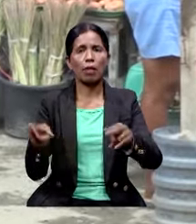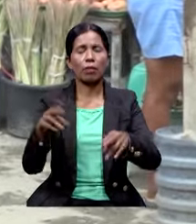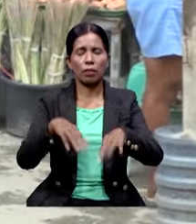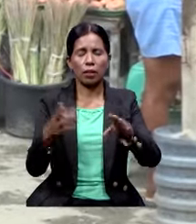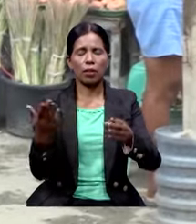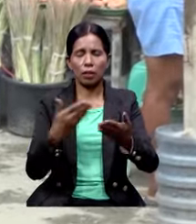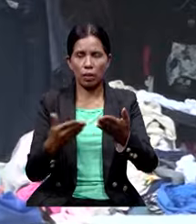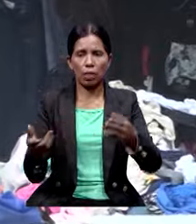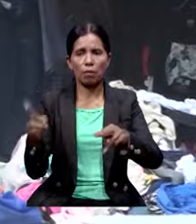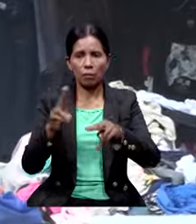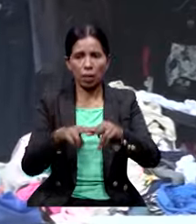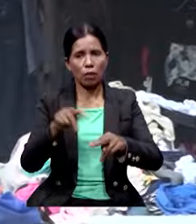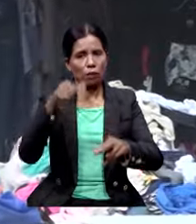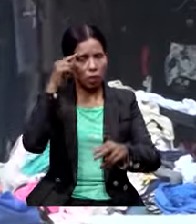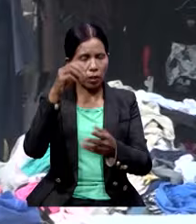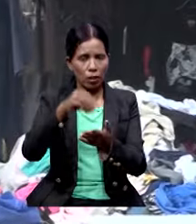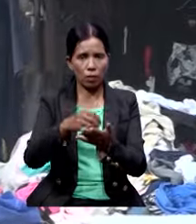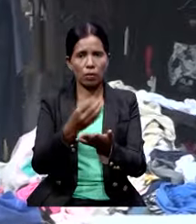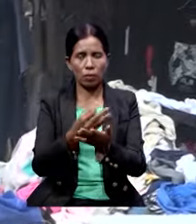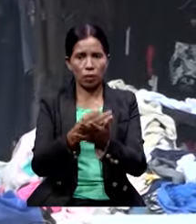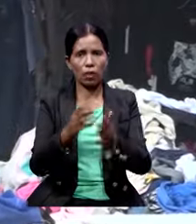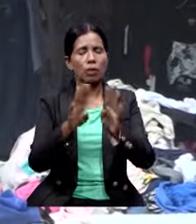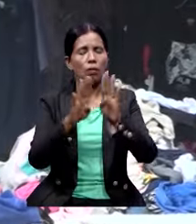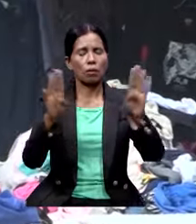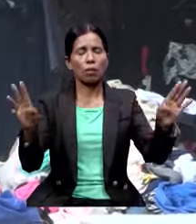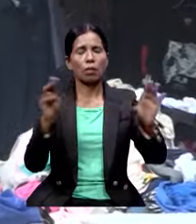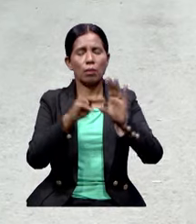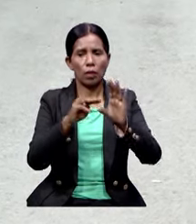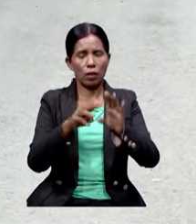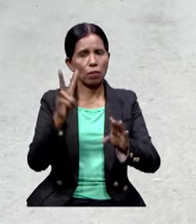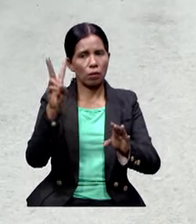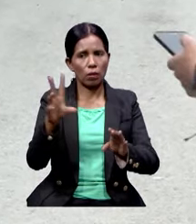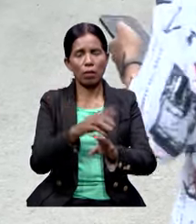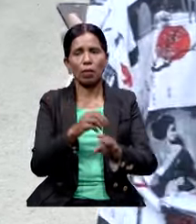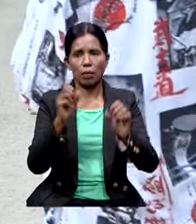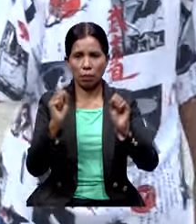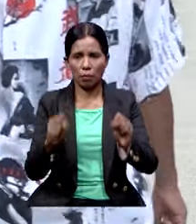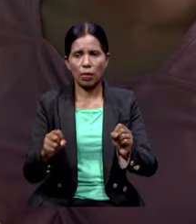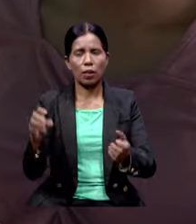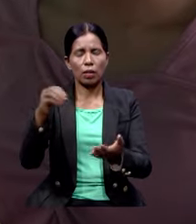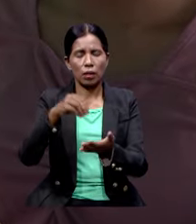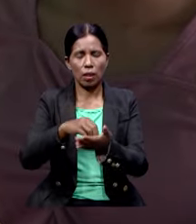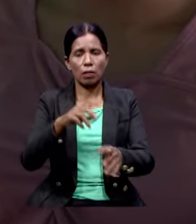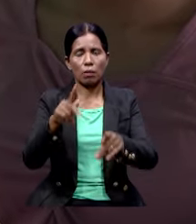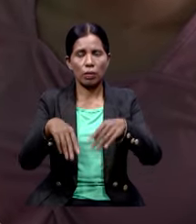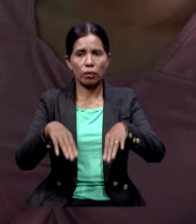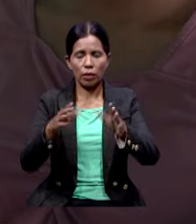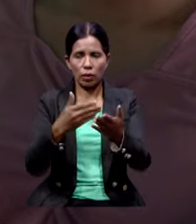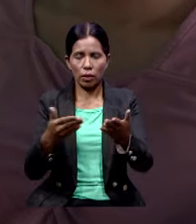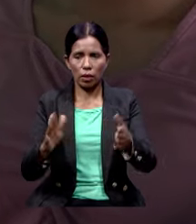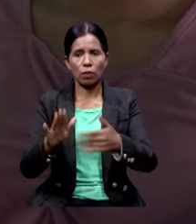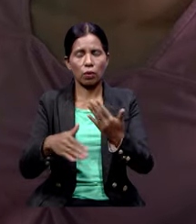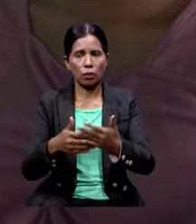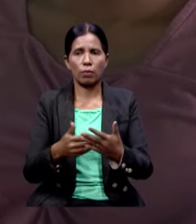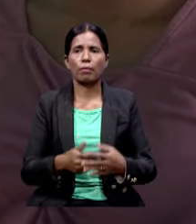no ne governo prevê um orçamento ho dihadia no loque tá mercado ruar fere. Nune bele akumula negosiante sira hoto. Kono ba